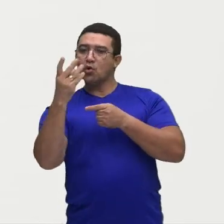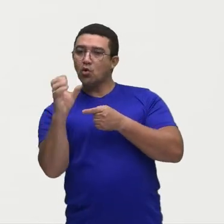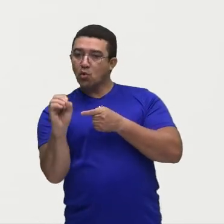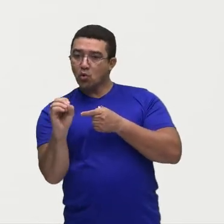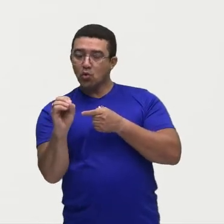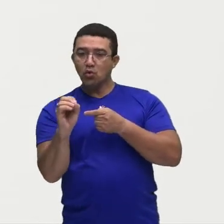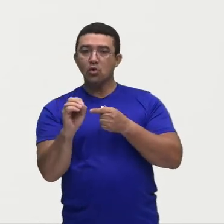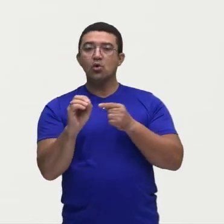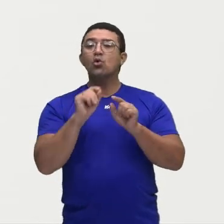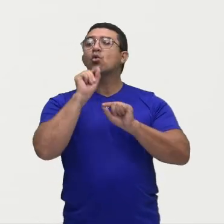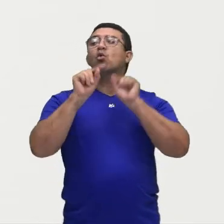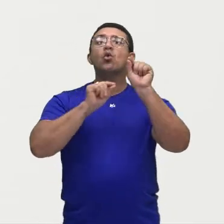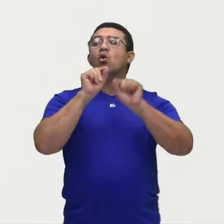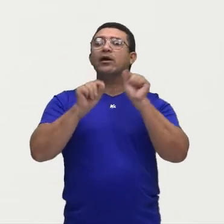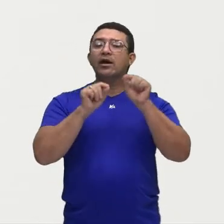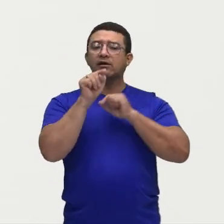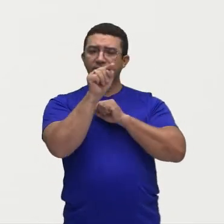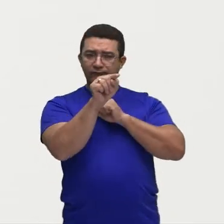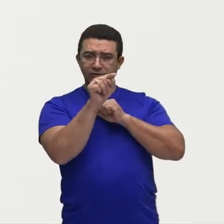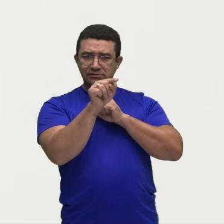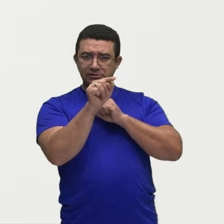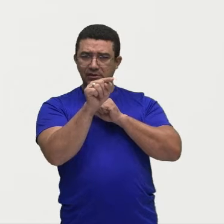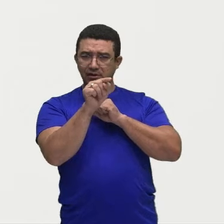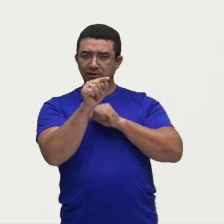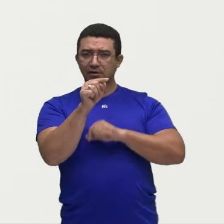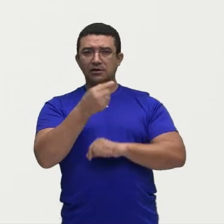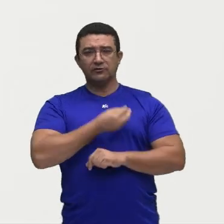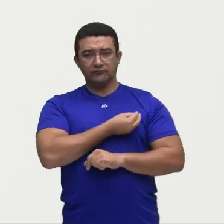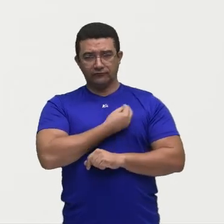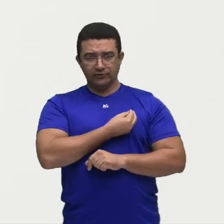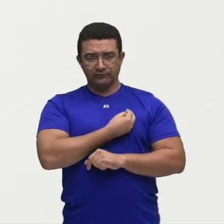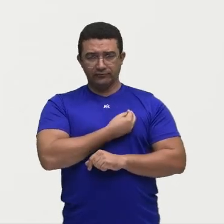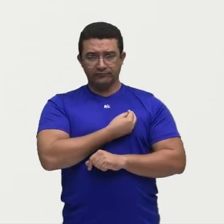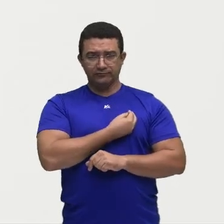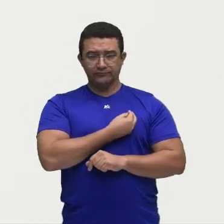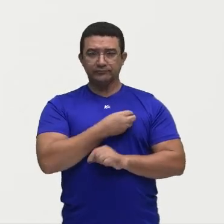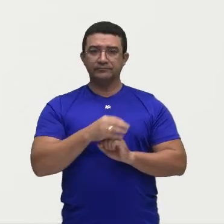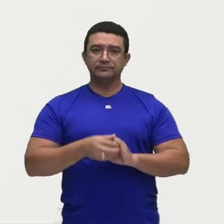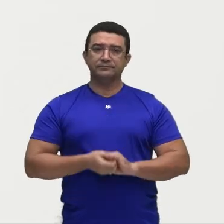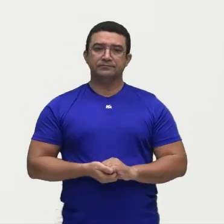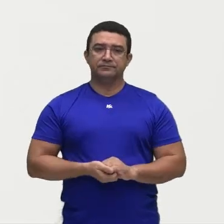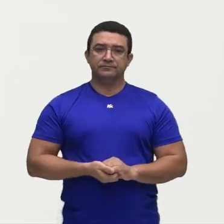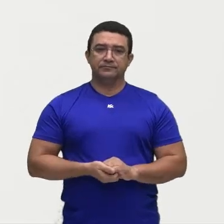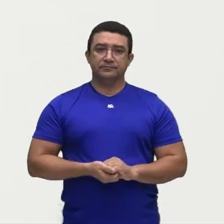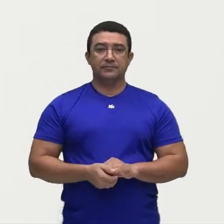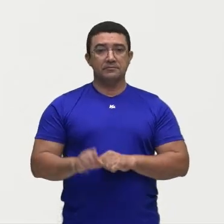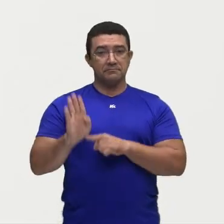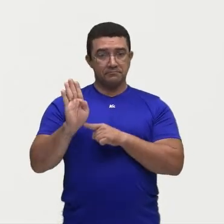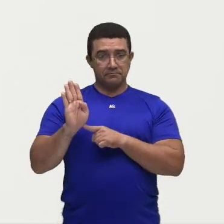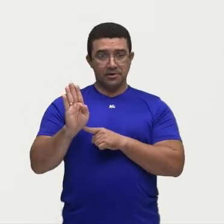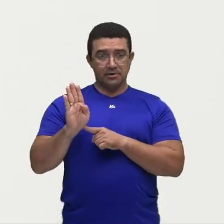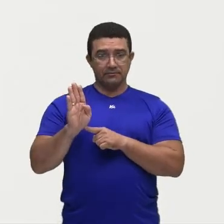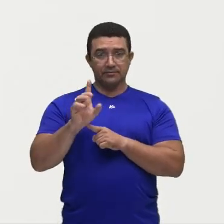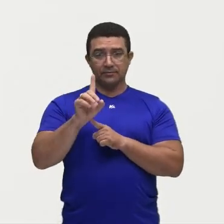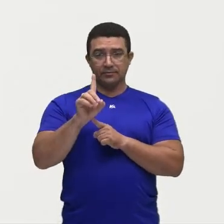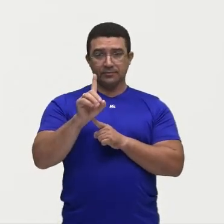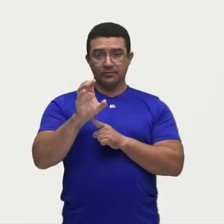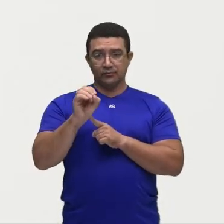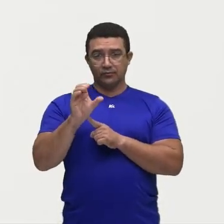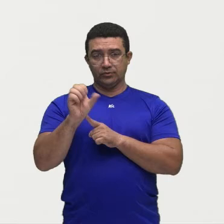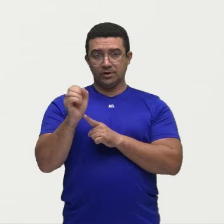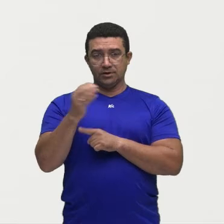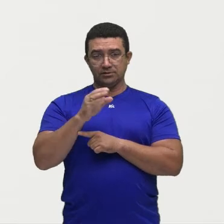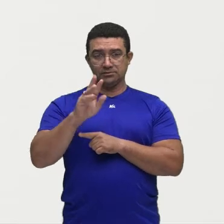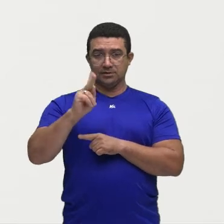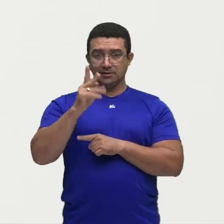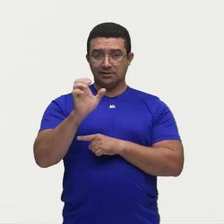with, quem, who. Who does she live with? Próxima, letra B, does she study?